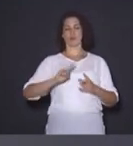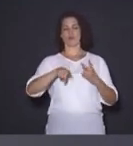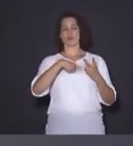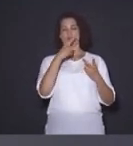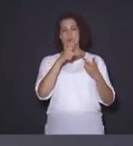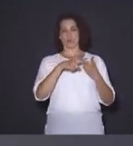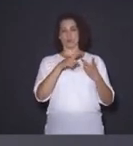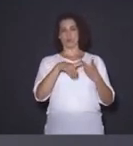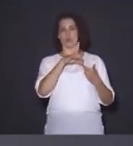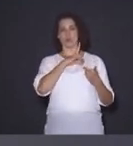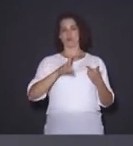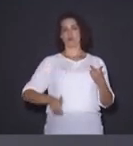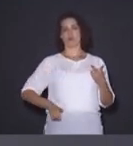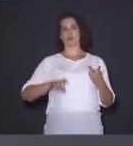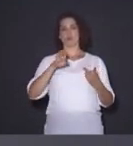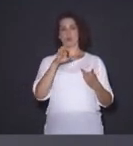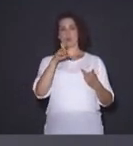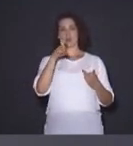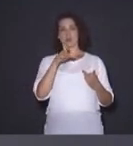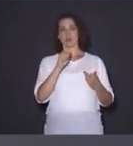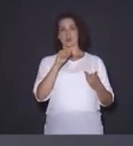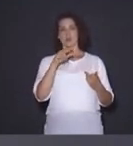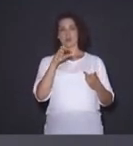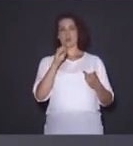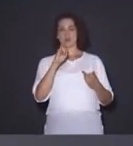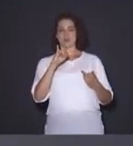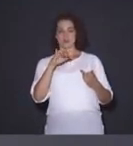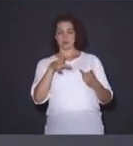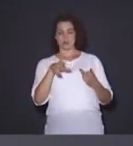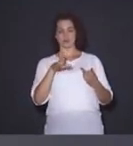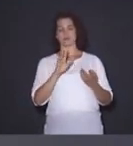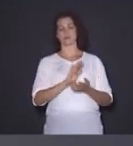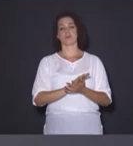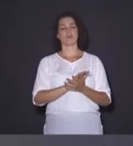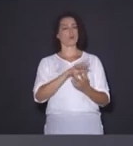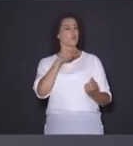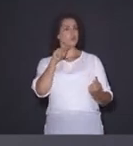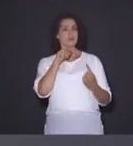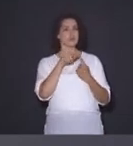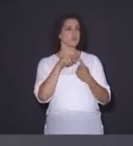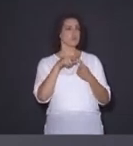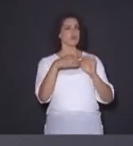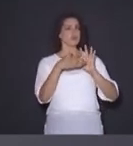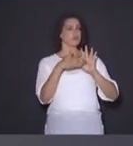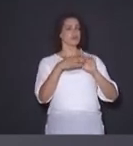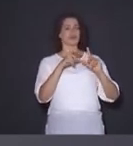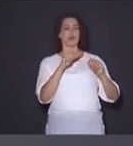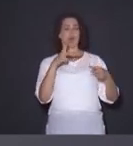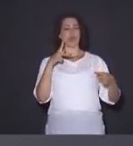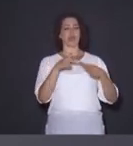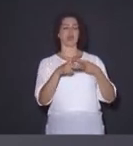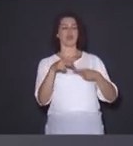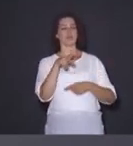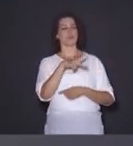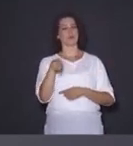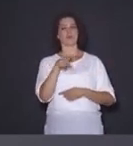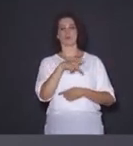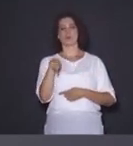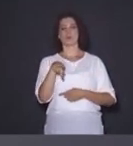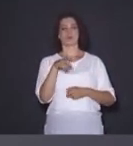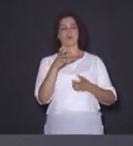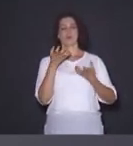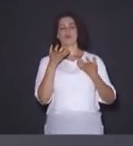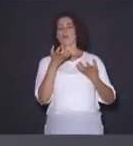deputado izalci eles são eles é o objetivo deles é sexy ao professor que tenta passar qualquer